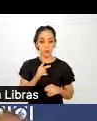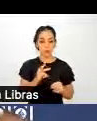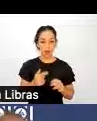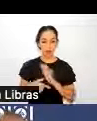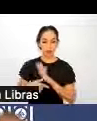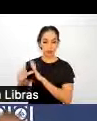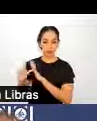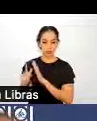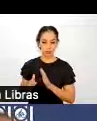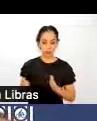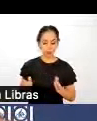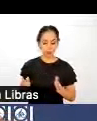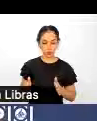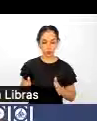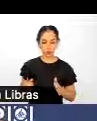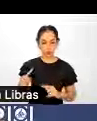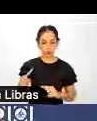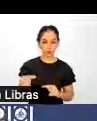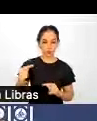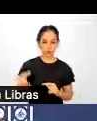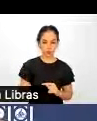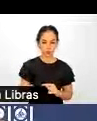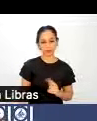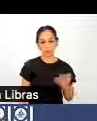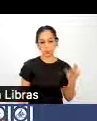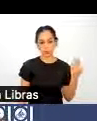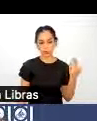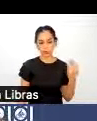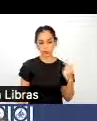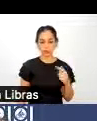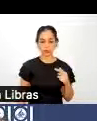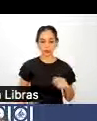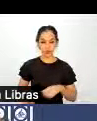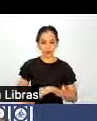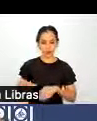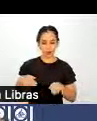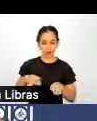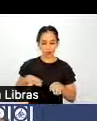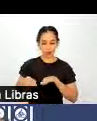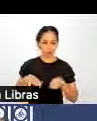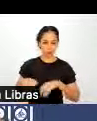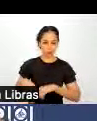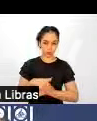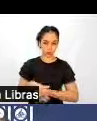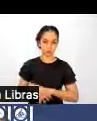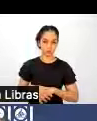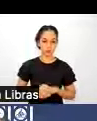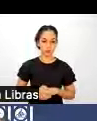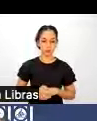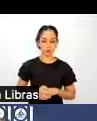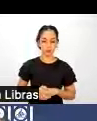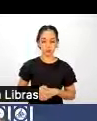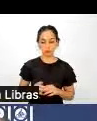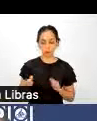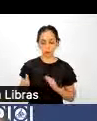depois. O antes, ainda quando ainda passavam os carros na Broadway, a fase temporária, quando